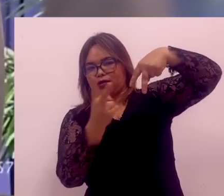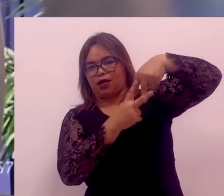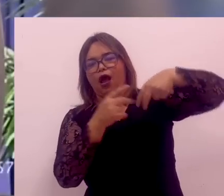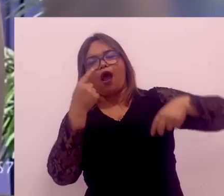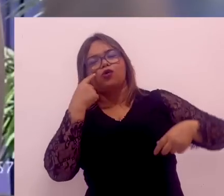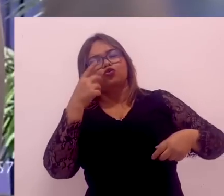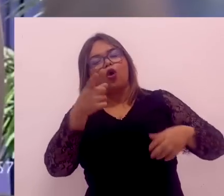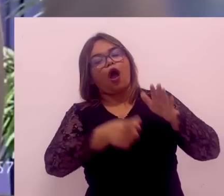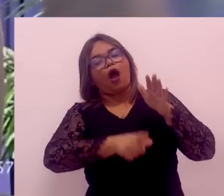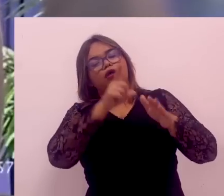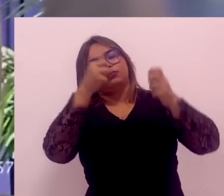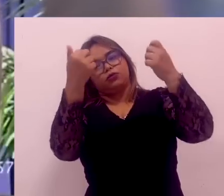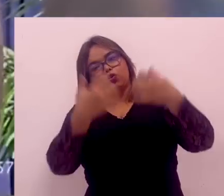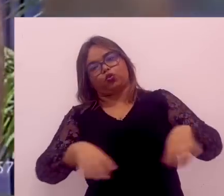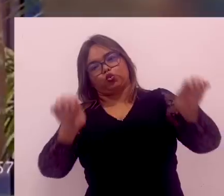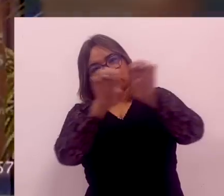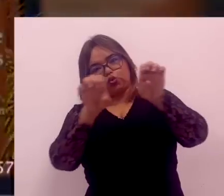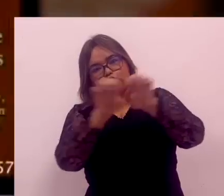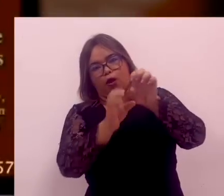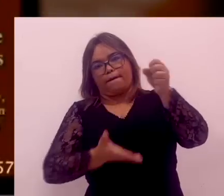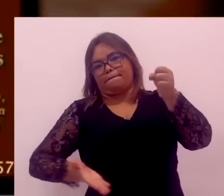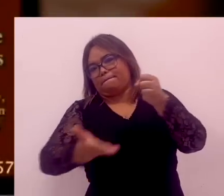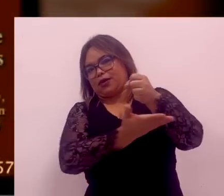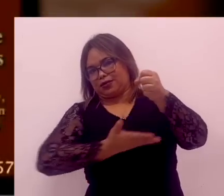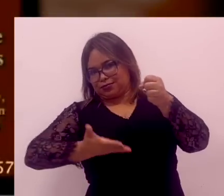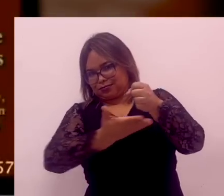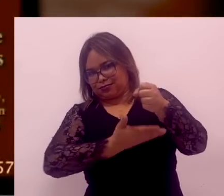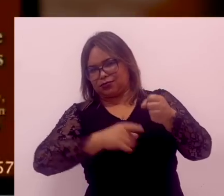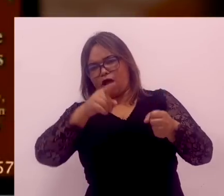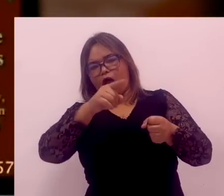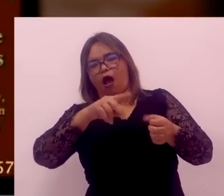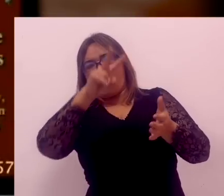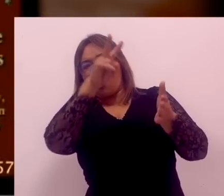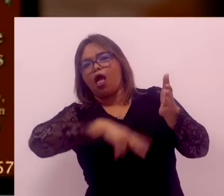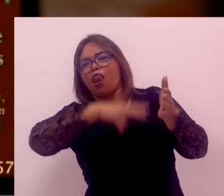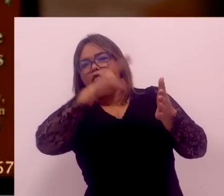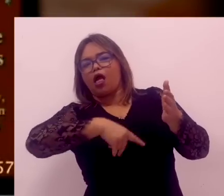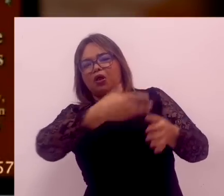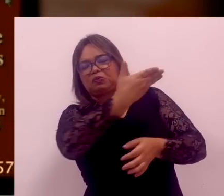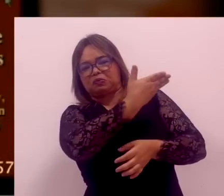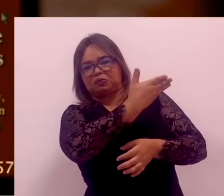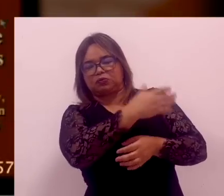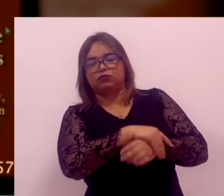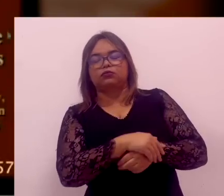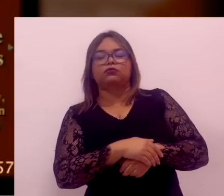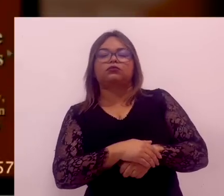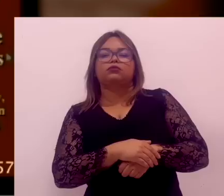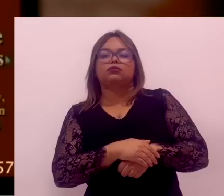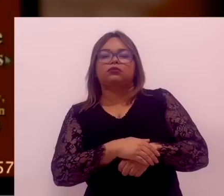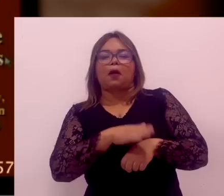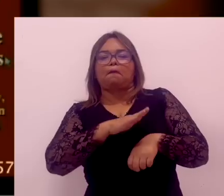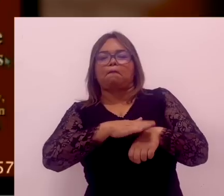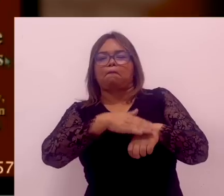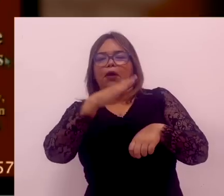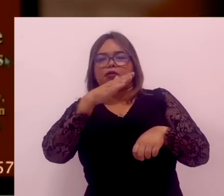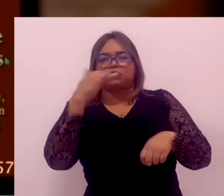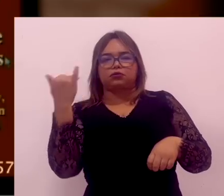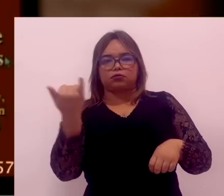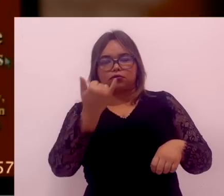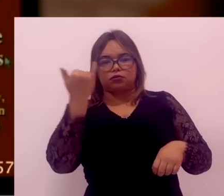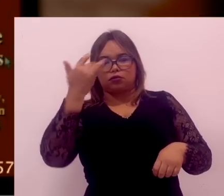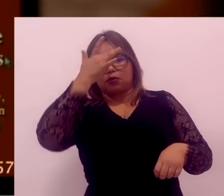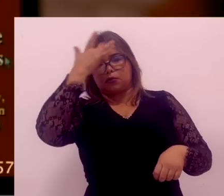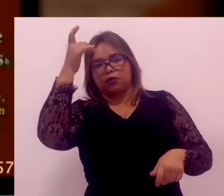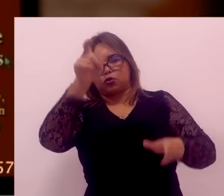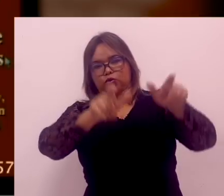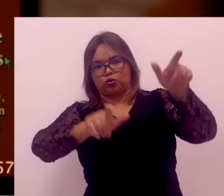Leiam essa declaração. É muito mais importante que os homens tentem se tornar Cristos do que crer que